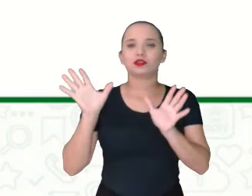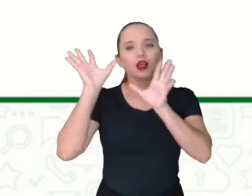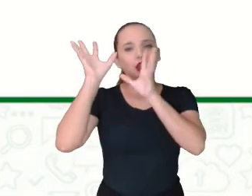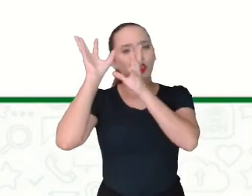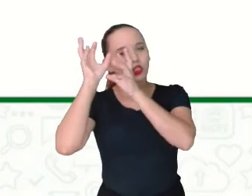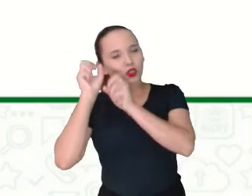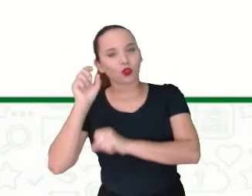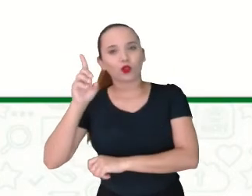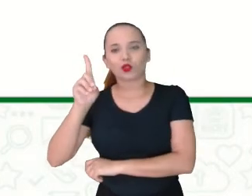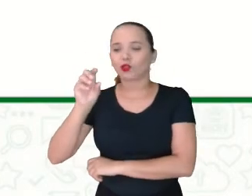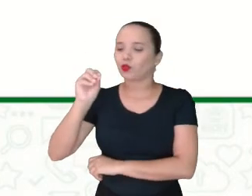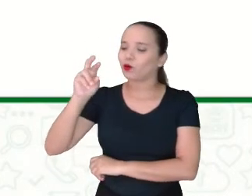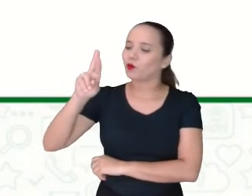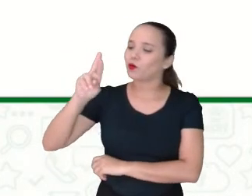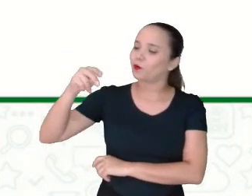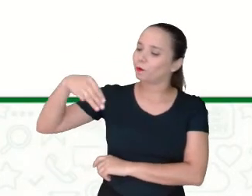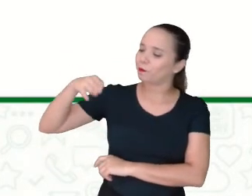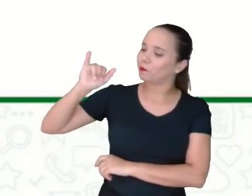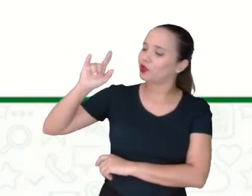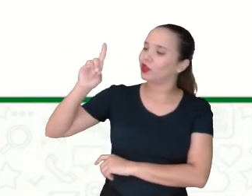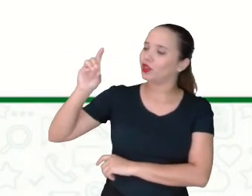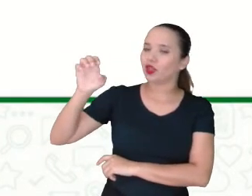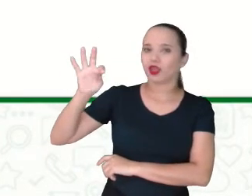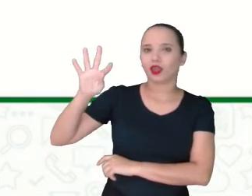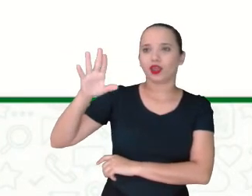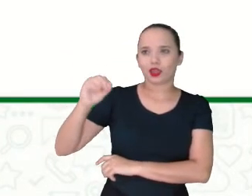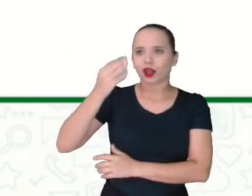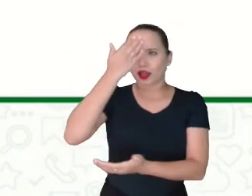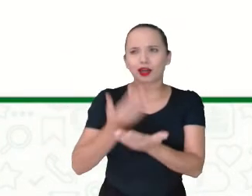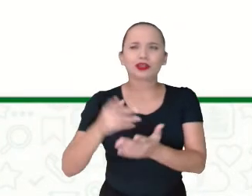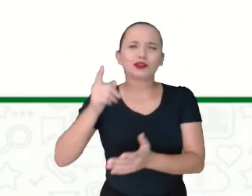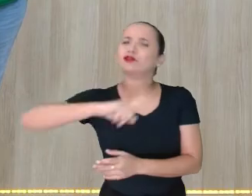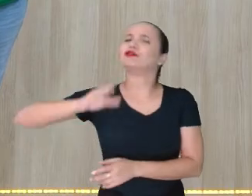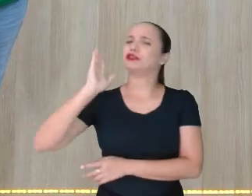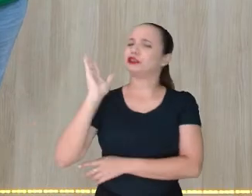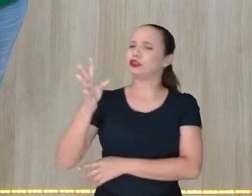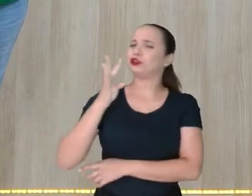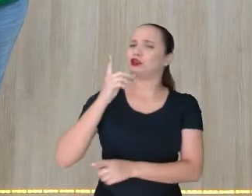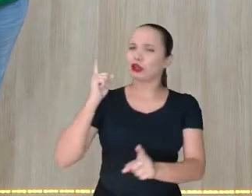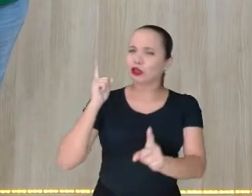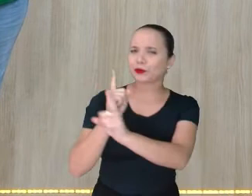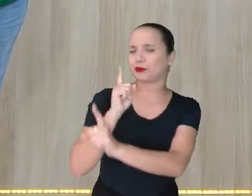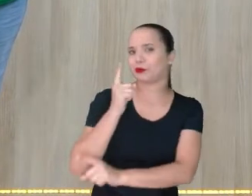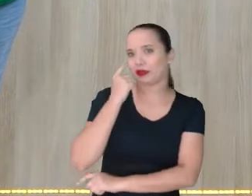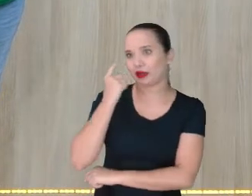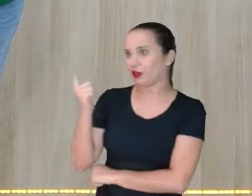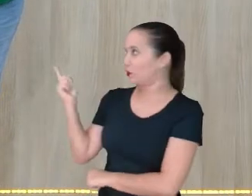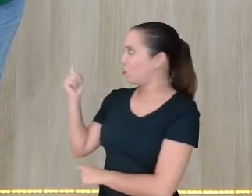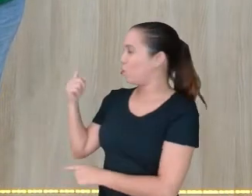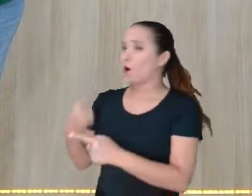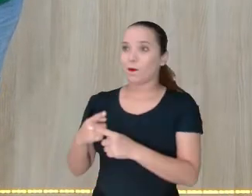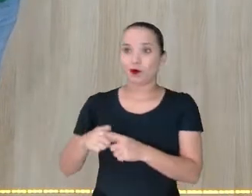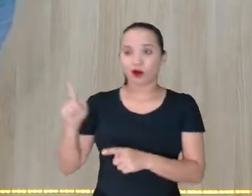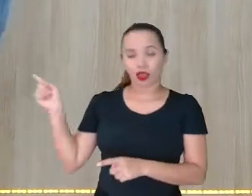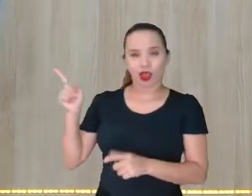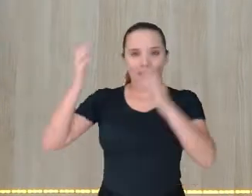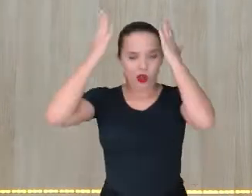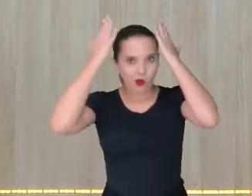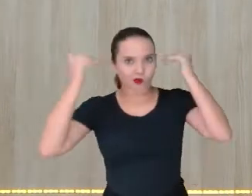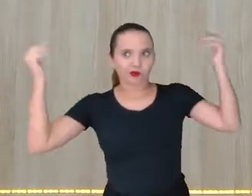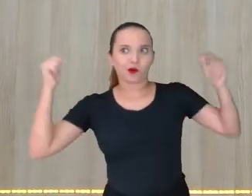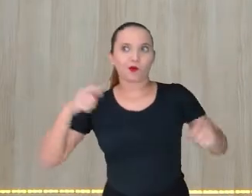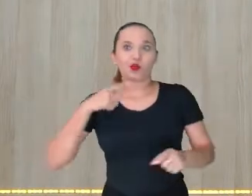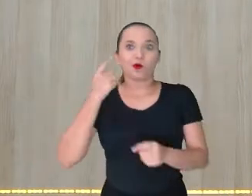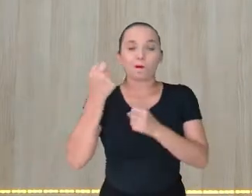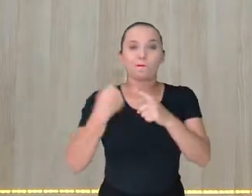aí que eu trouxe pra gente. Eu acho que vocês já devem ter topado com essa planta por aí. Por quê? Essa planta é aquela que quando a